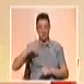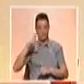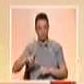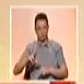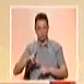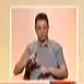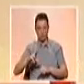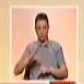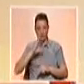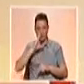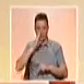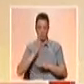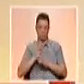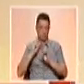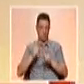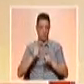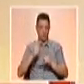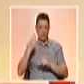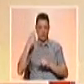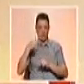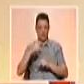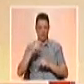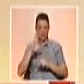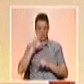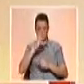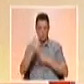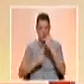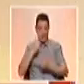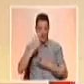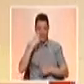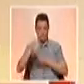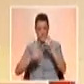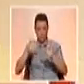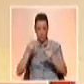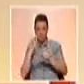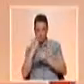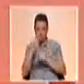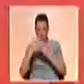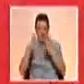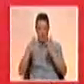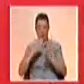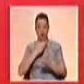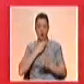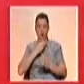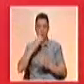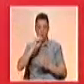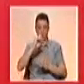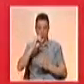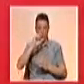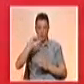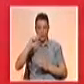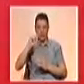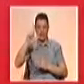que é do Water Footprint Assessment. Se qualquer pessoa clicar, for ao Google e clicar pegada